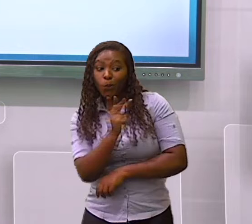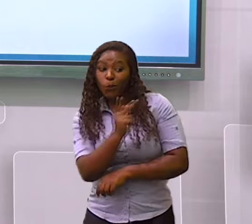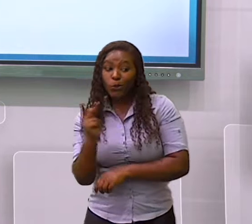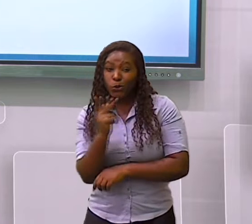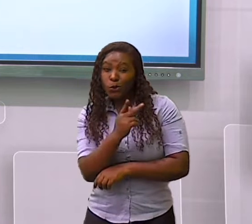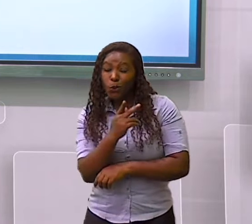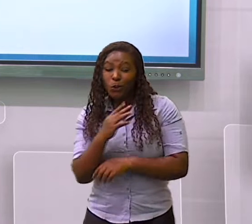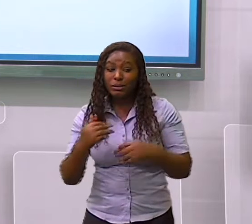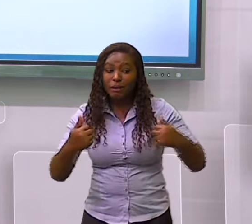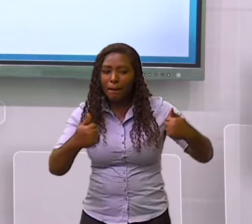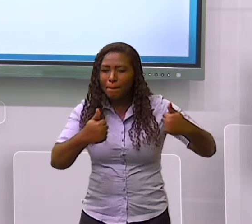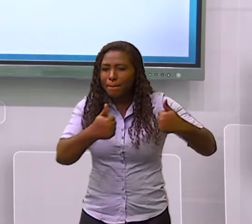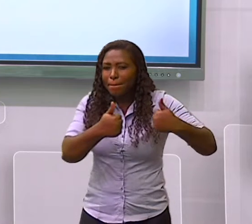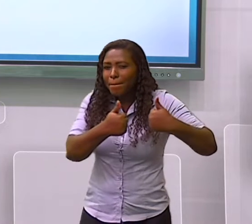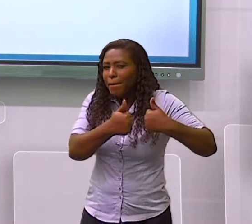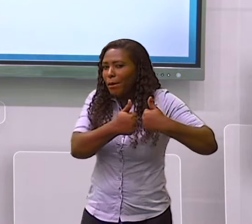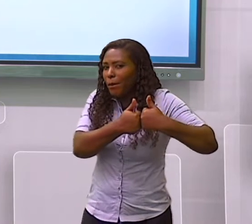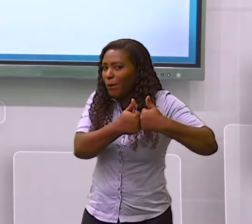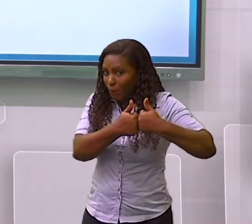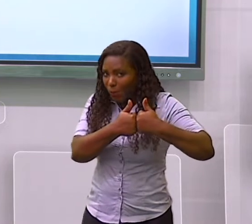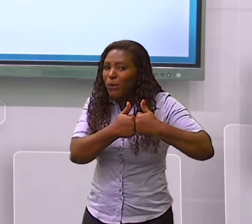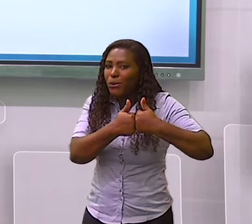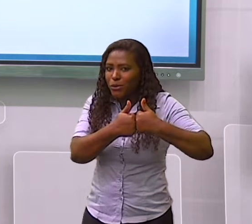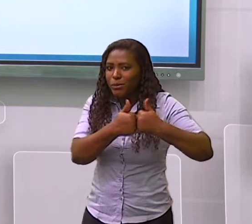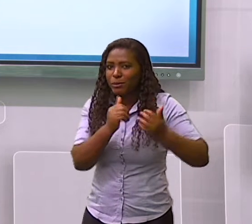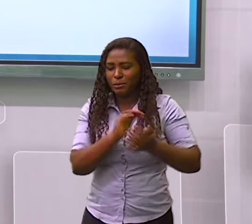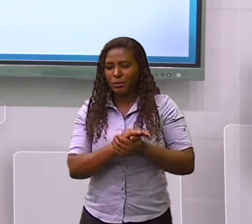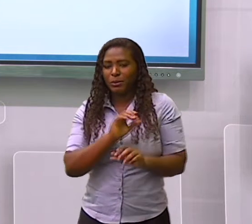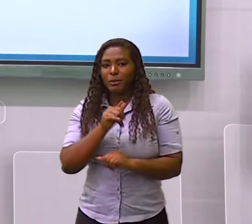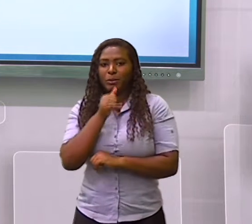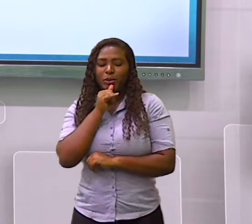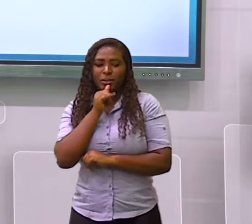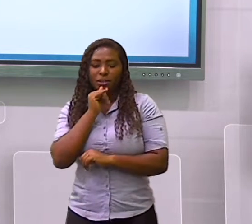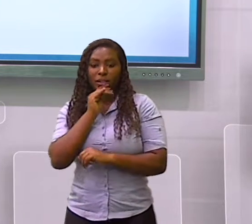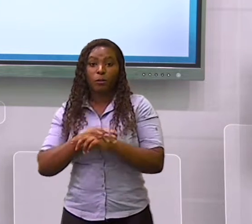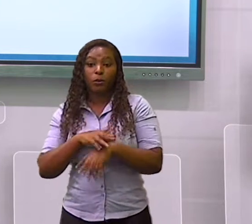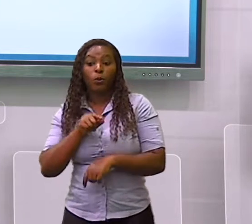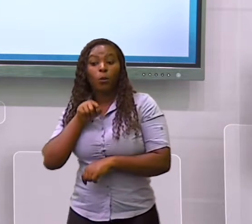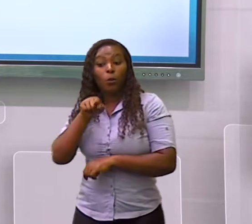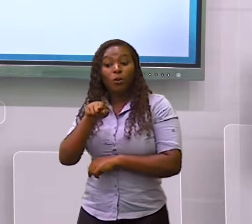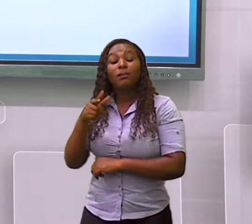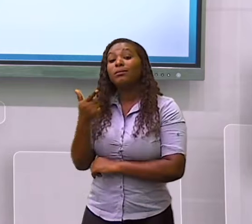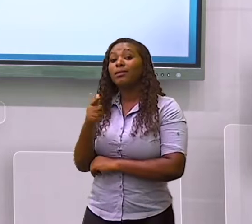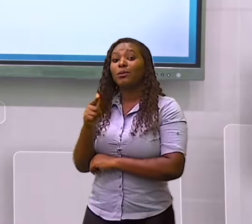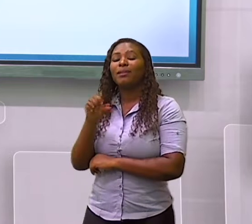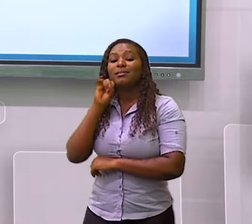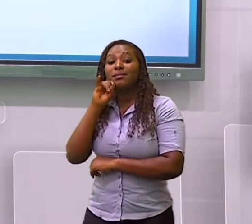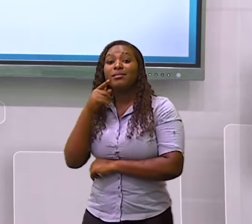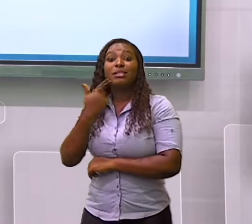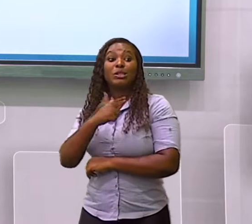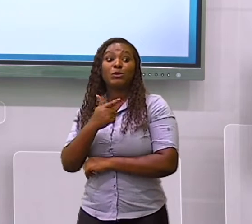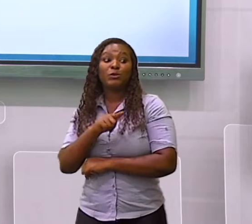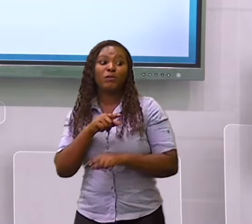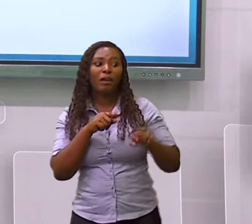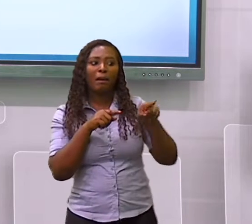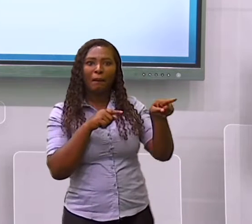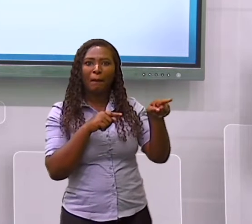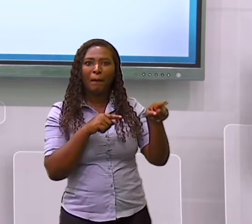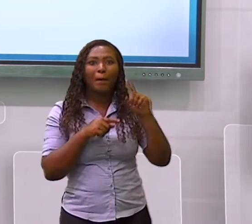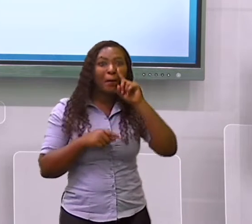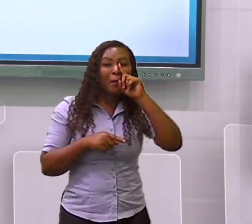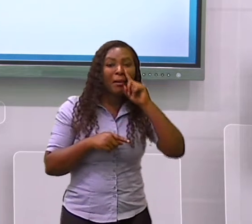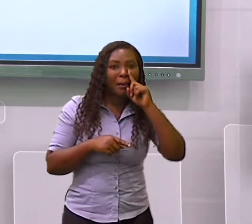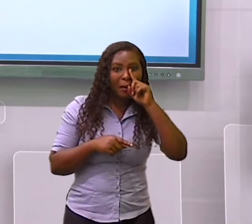ao perigo. Não existe o risco sem o perigo. Precisa haver o